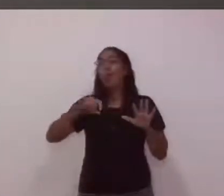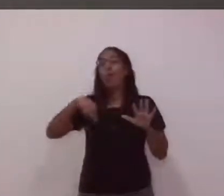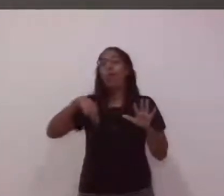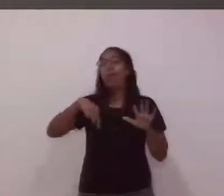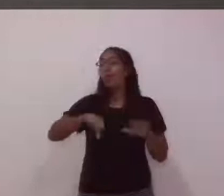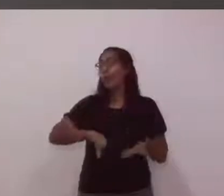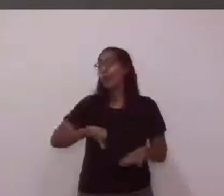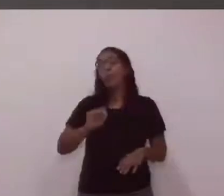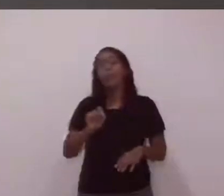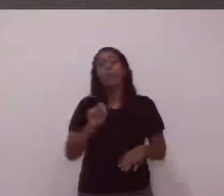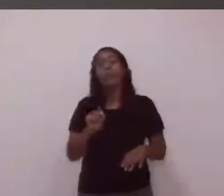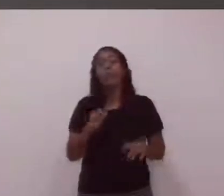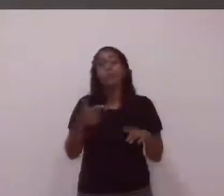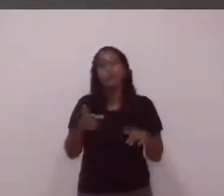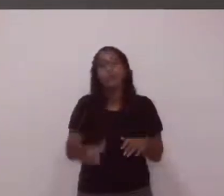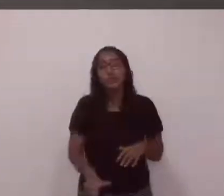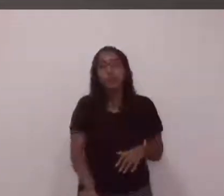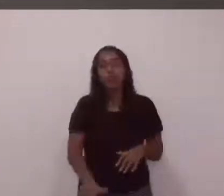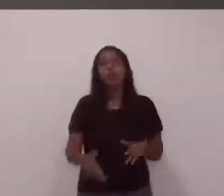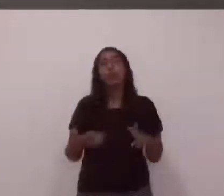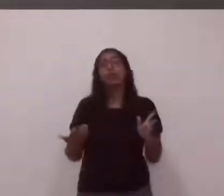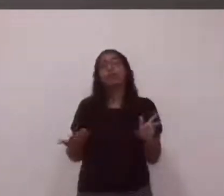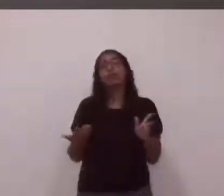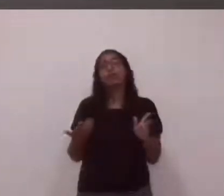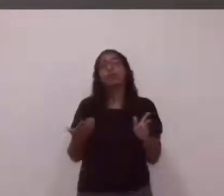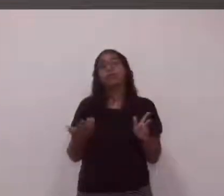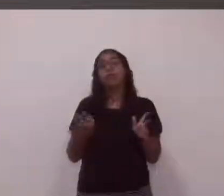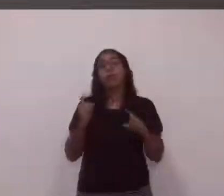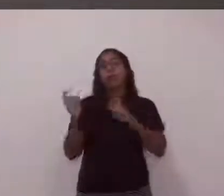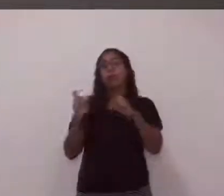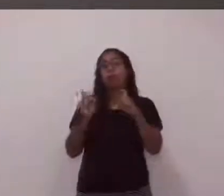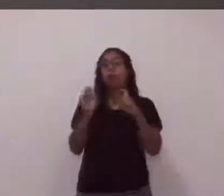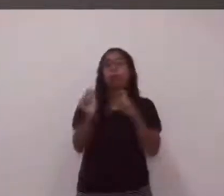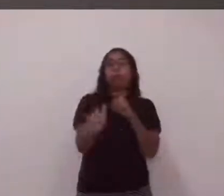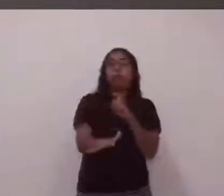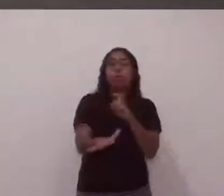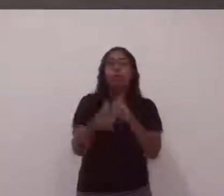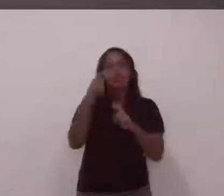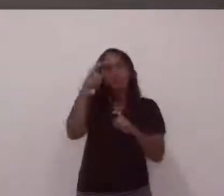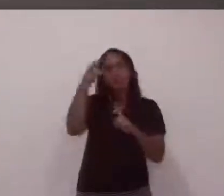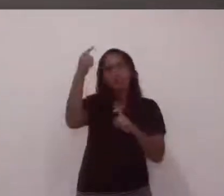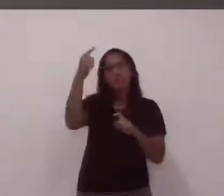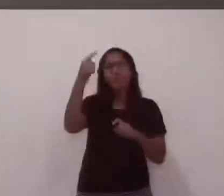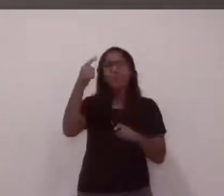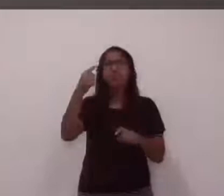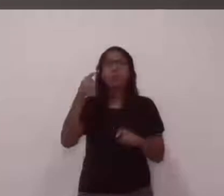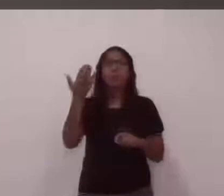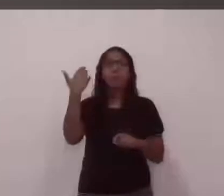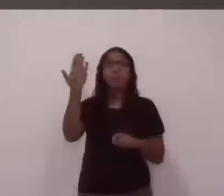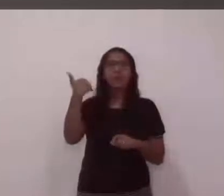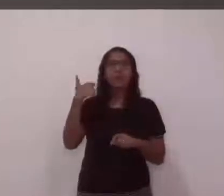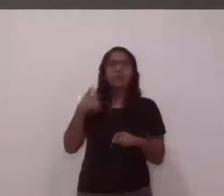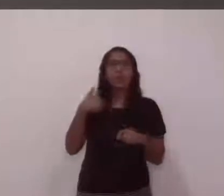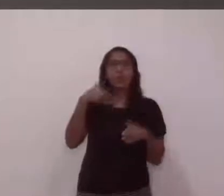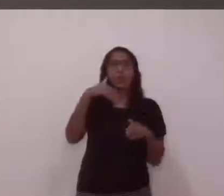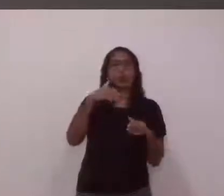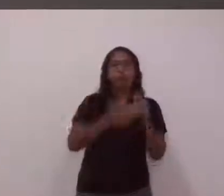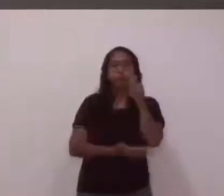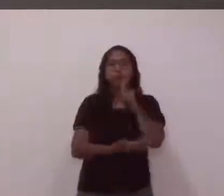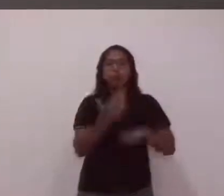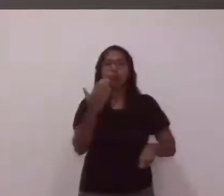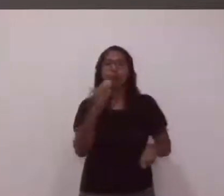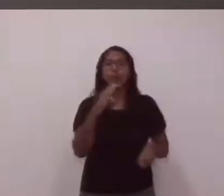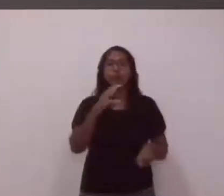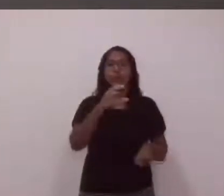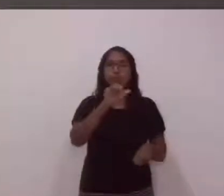uma abertura para finalizar rapidinho presidente lembra do pão de ouro eu fui o único vereador que não assinou a CPI do pão